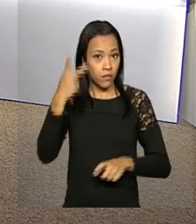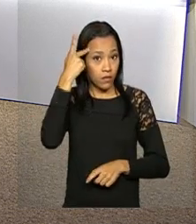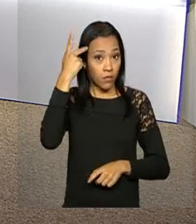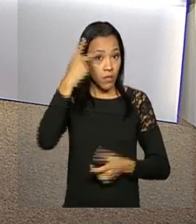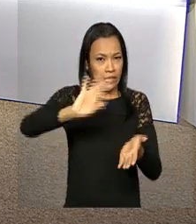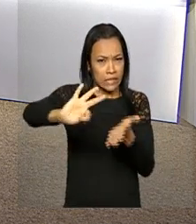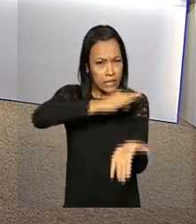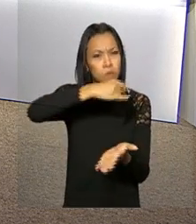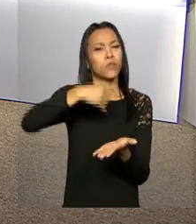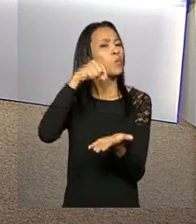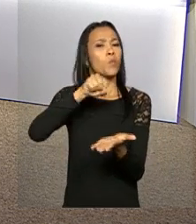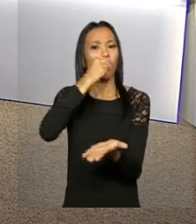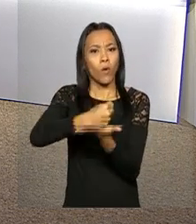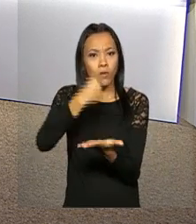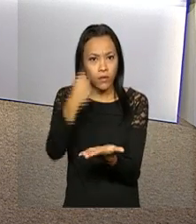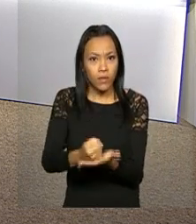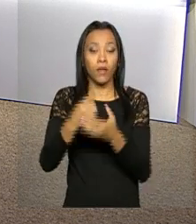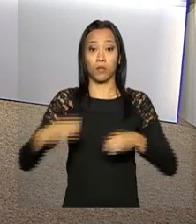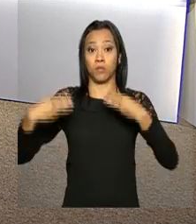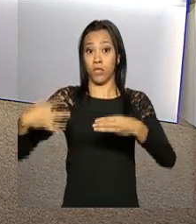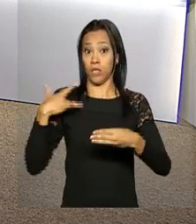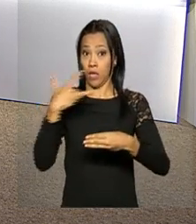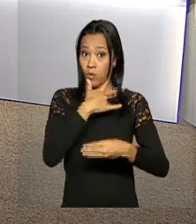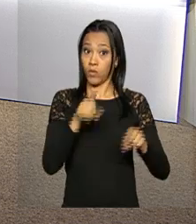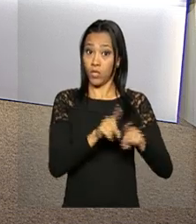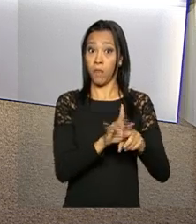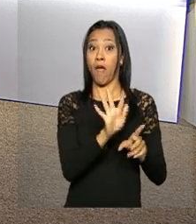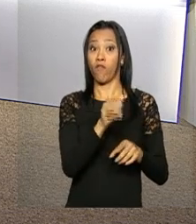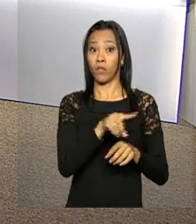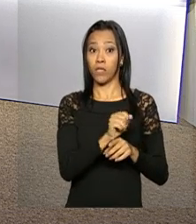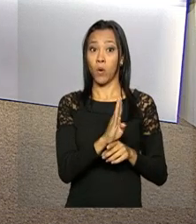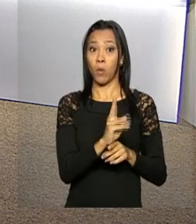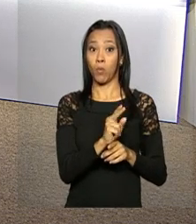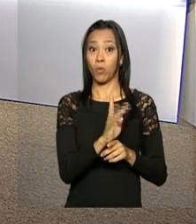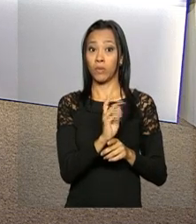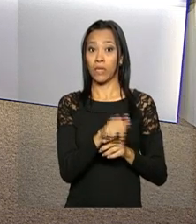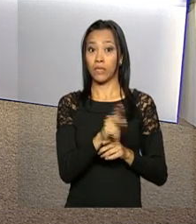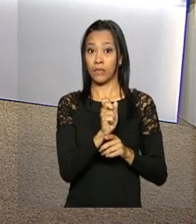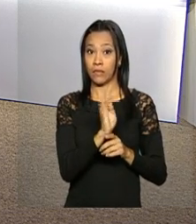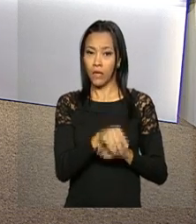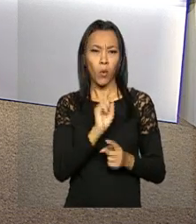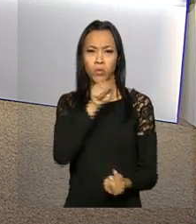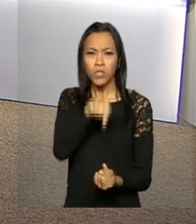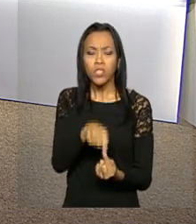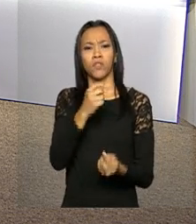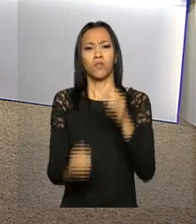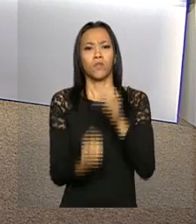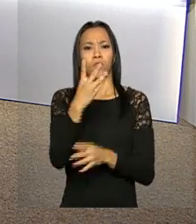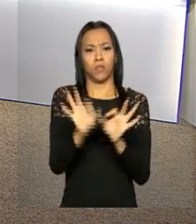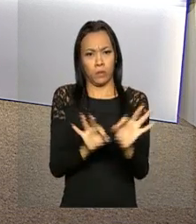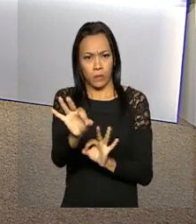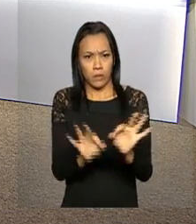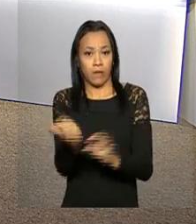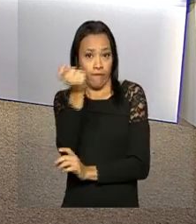de assinatura de um contrato entre o Ministério da Saúde e a Fundação Butantan para o desenvolvimento de uma vacina contra a dengue.